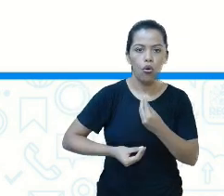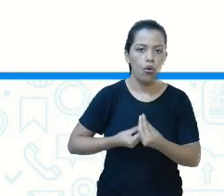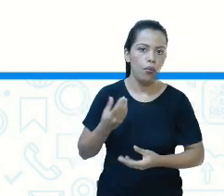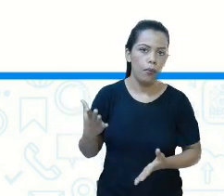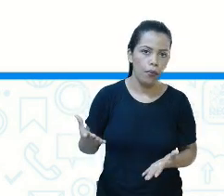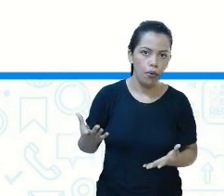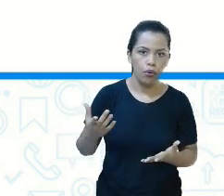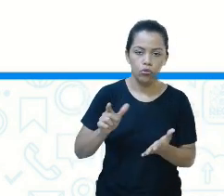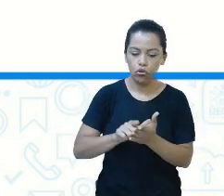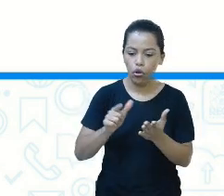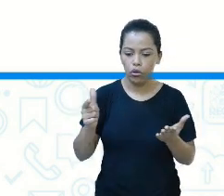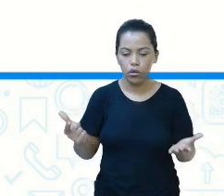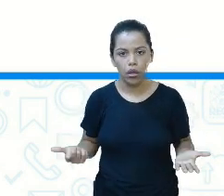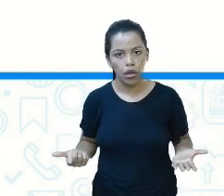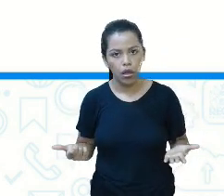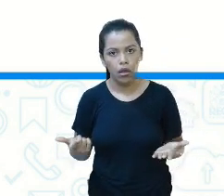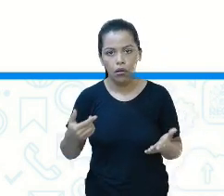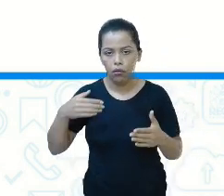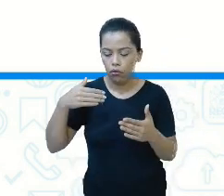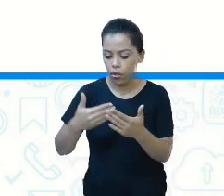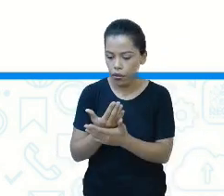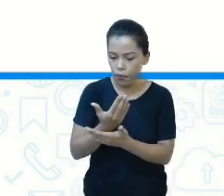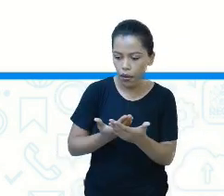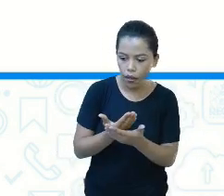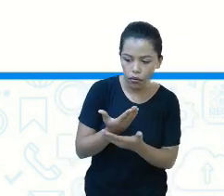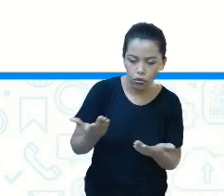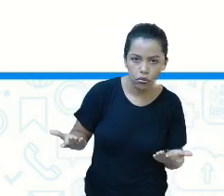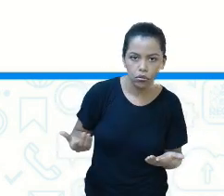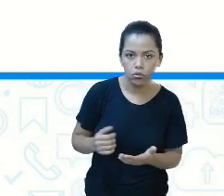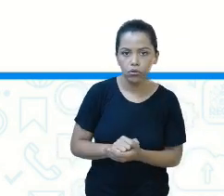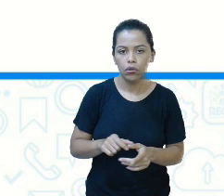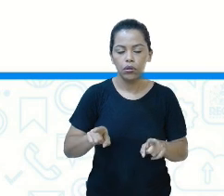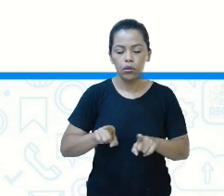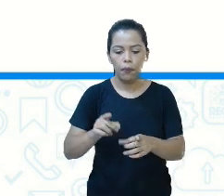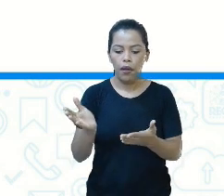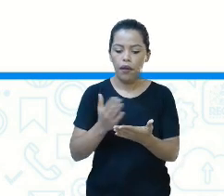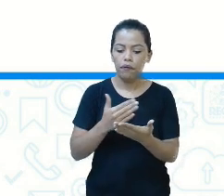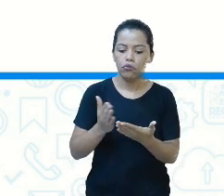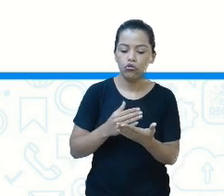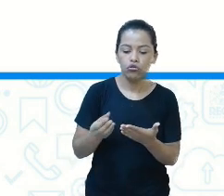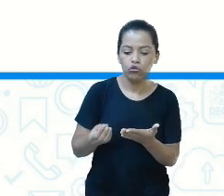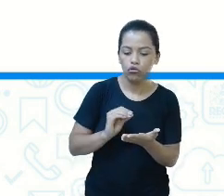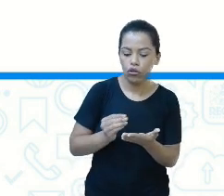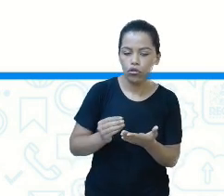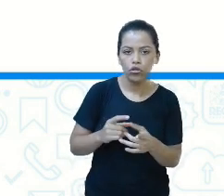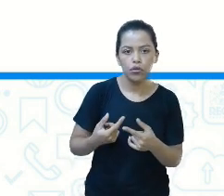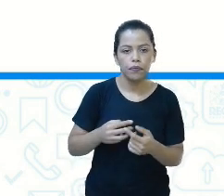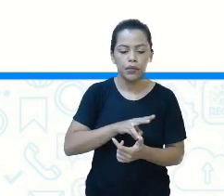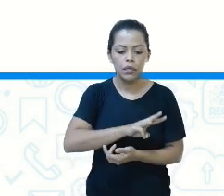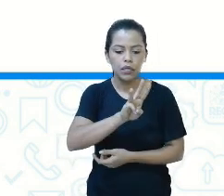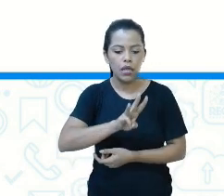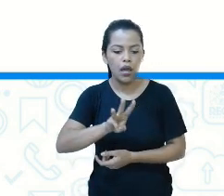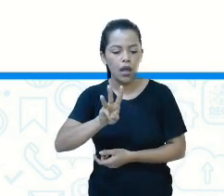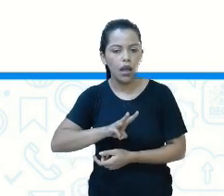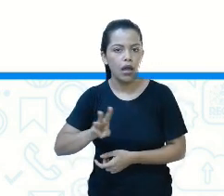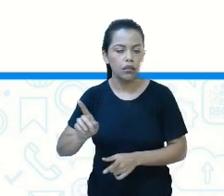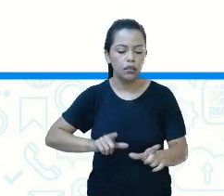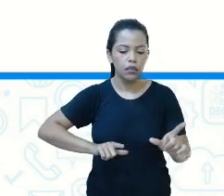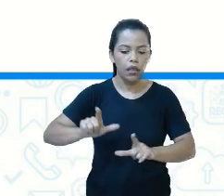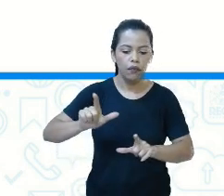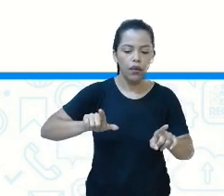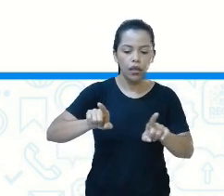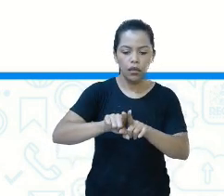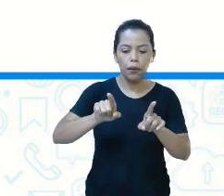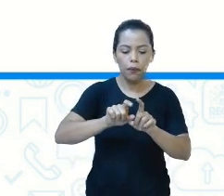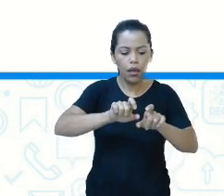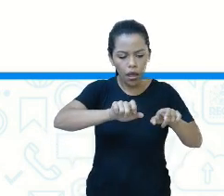jornalísticos, como jornais impressos, revistas, sites, TVs e